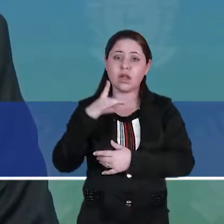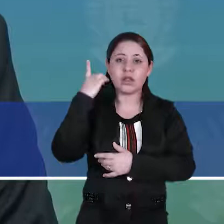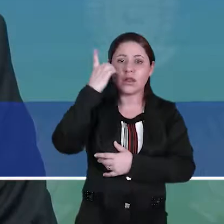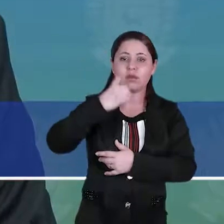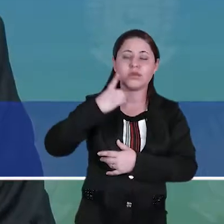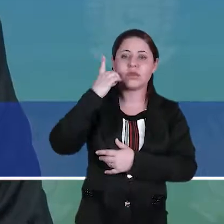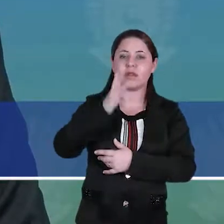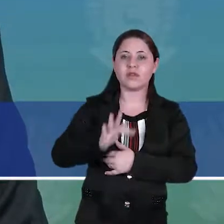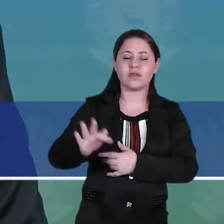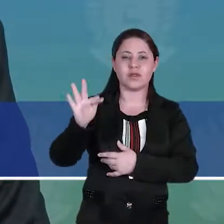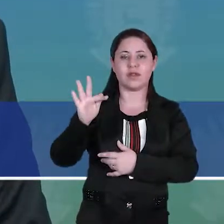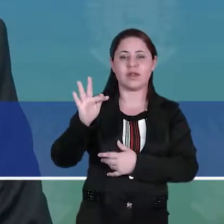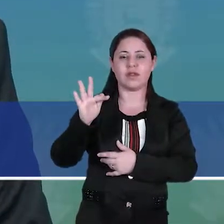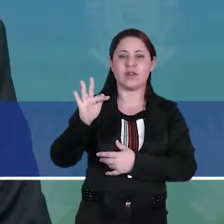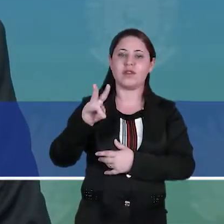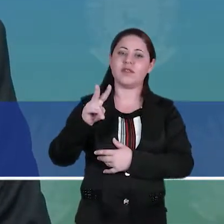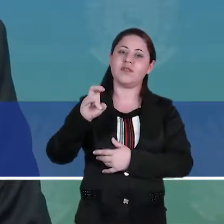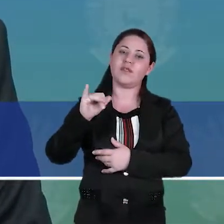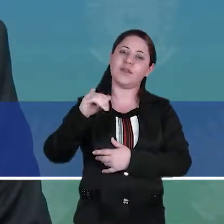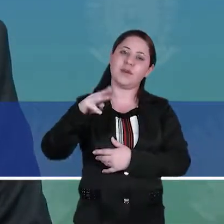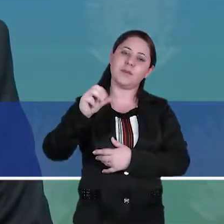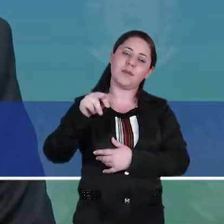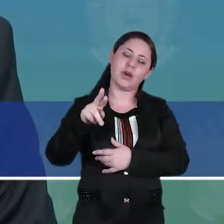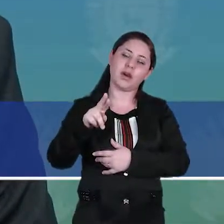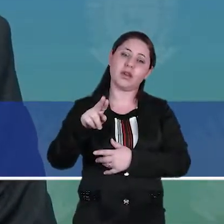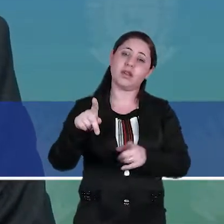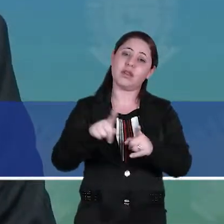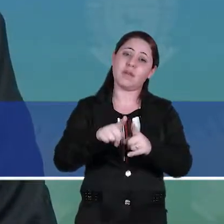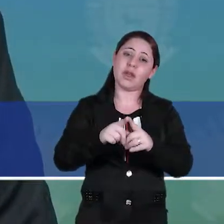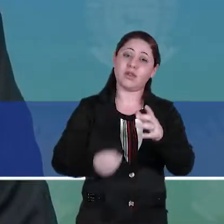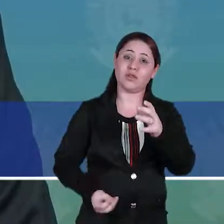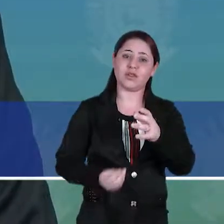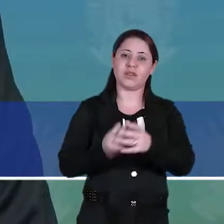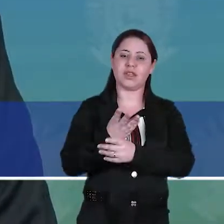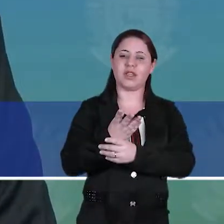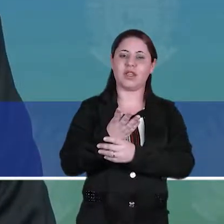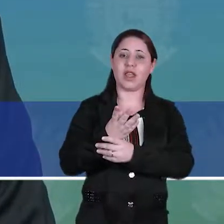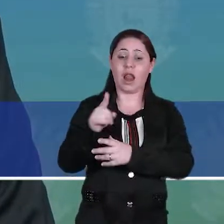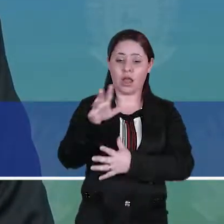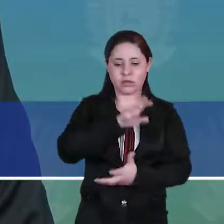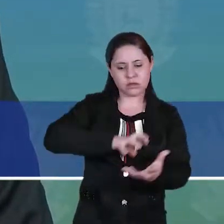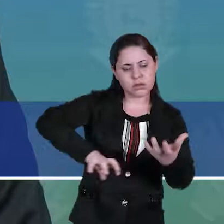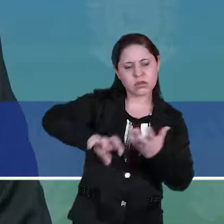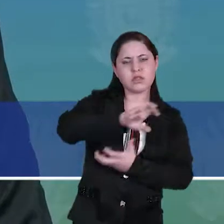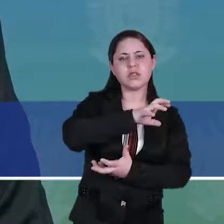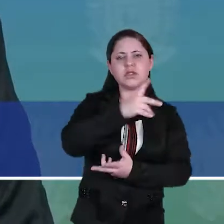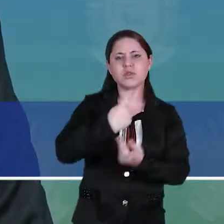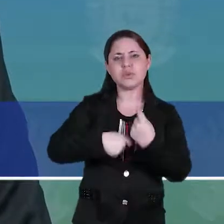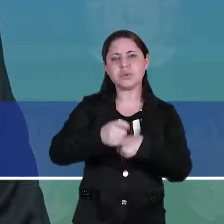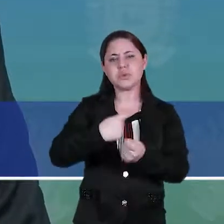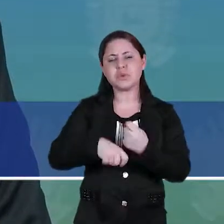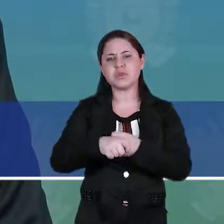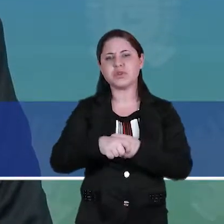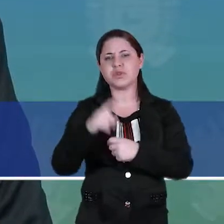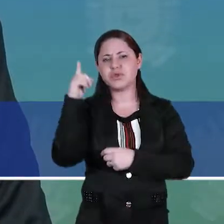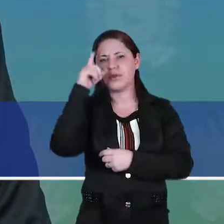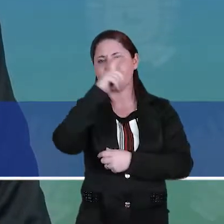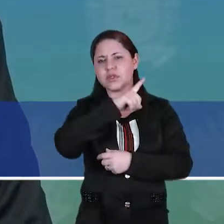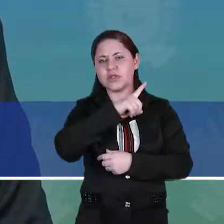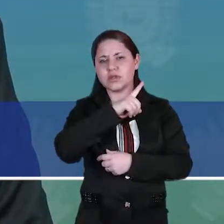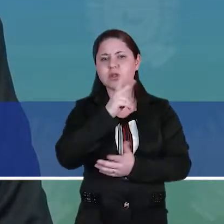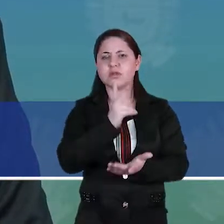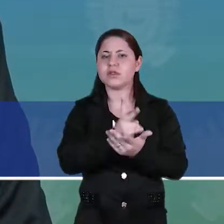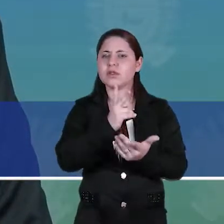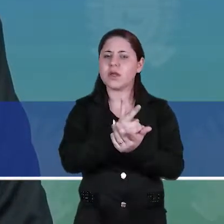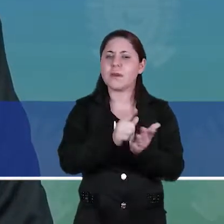falecido esposo dela, que foi deputado federal, Weimar Torres, que foi o fundador. E ela mesmo com crise financeira, com